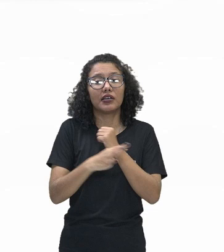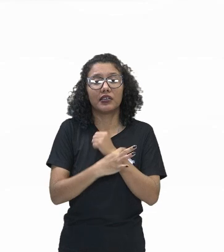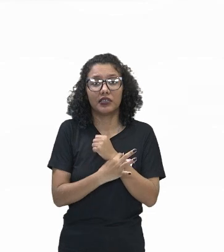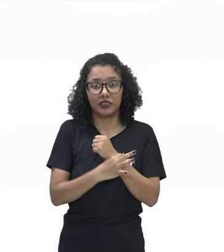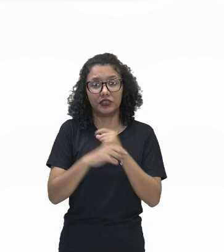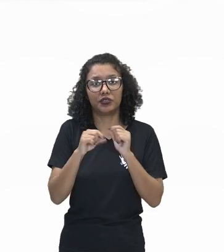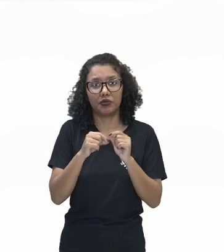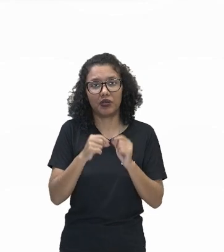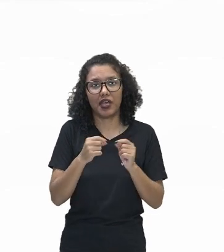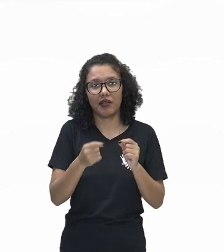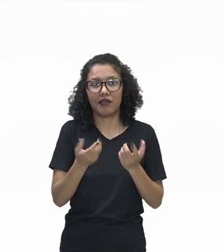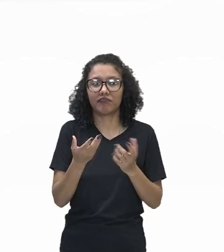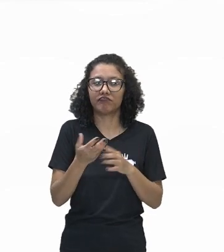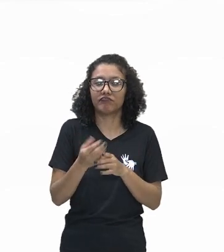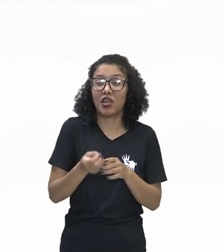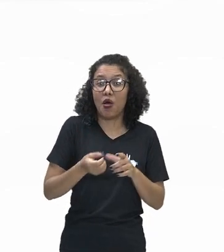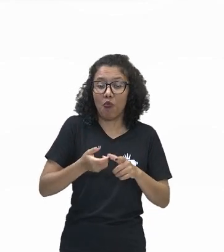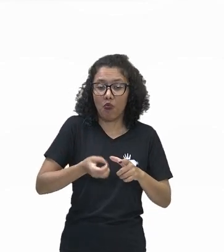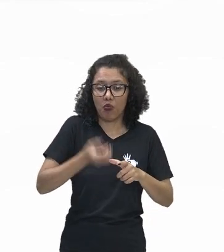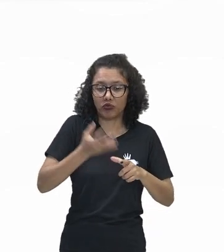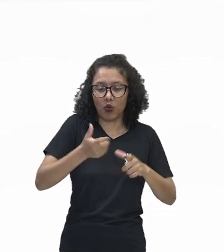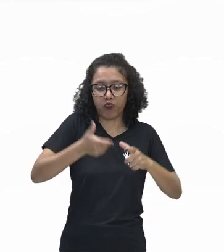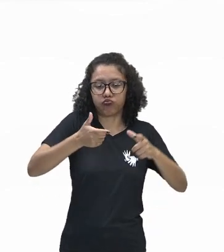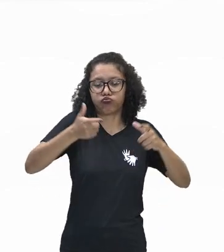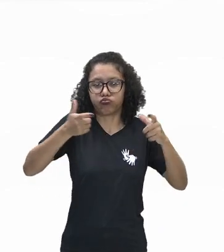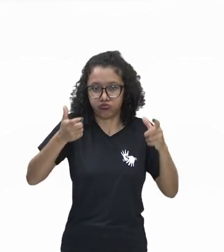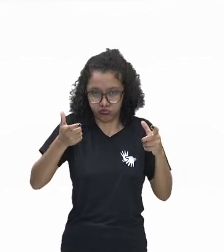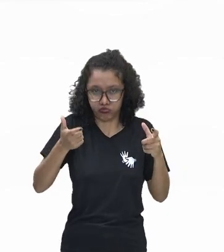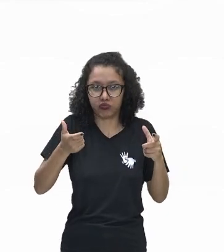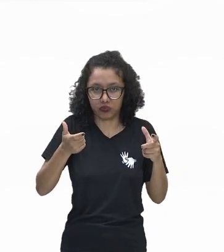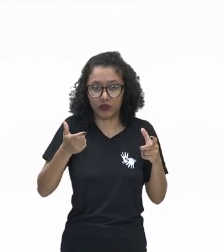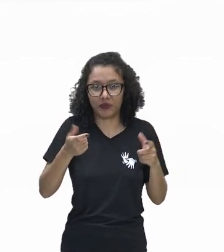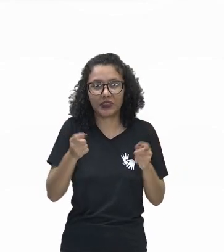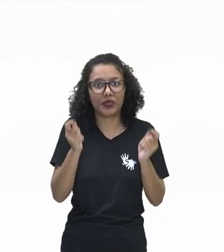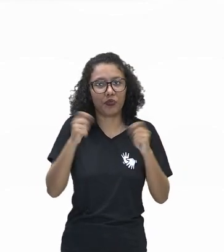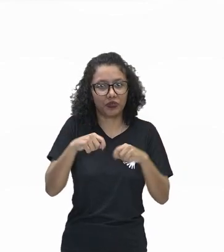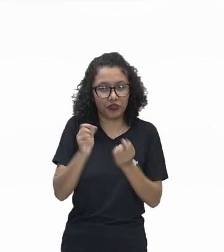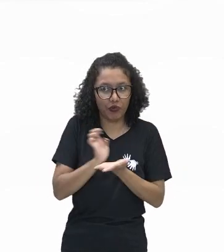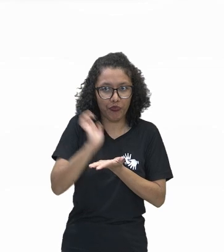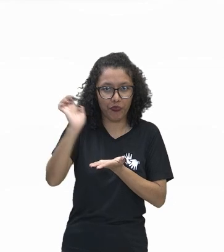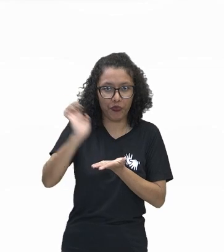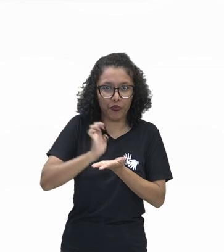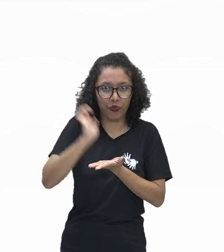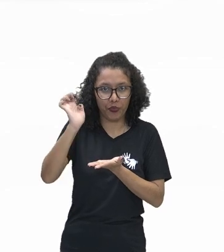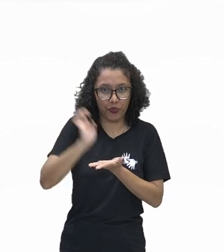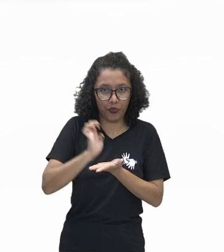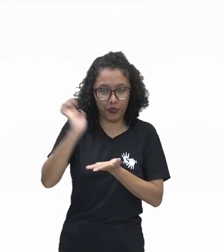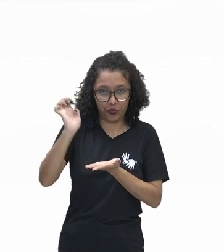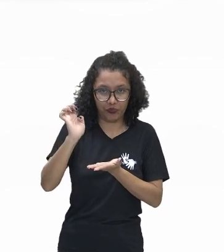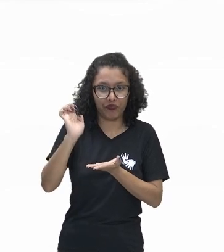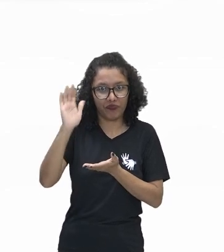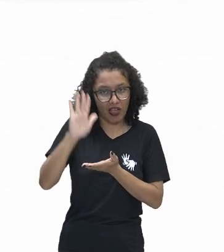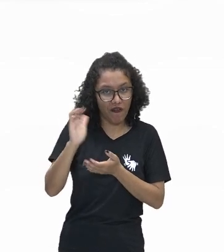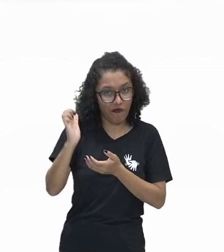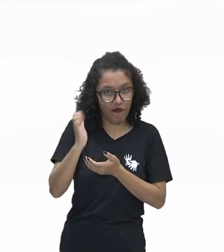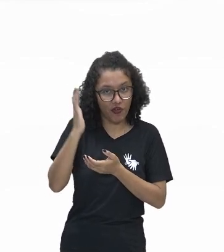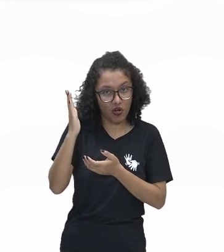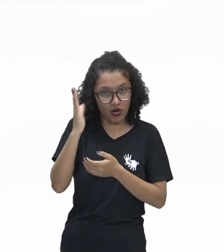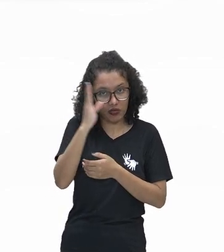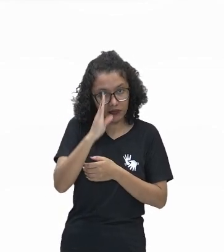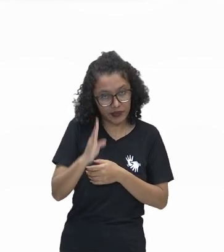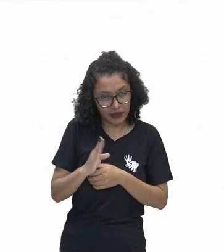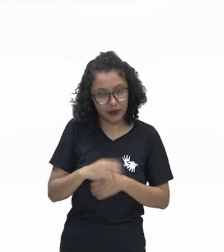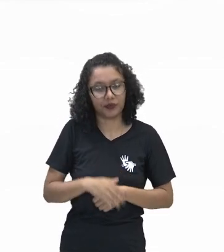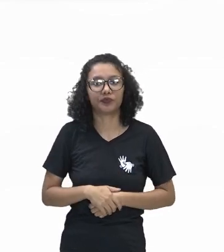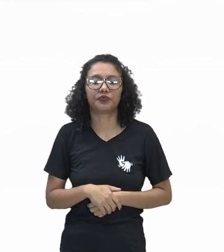alta produtividade necessária para atender a essa demanda internacional. E